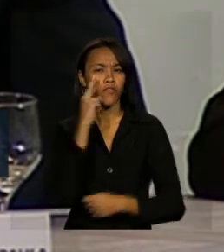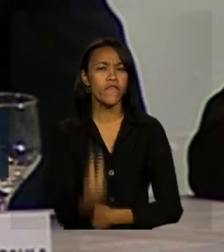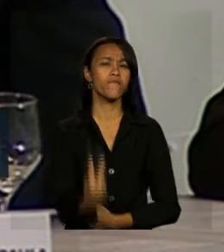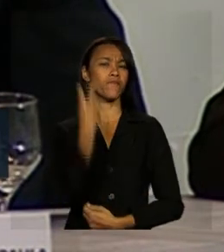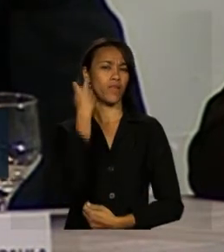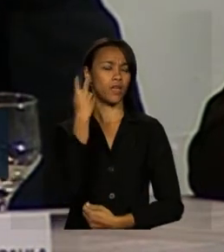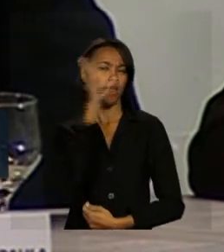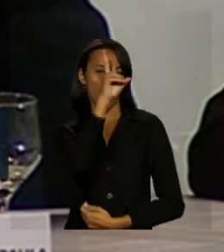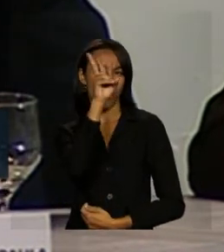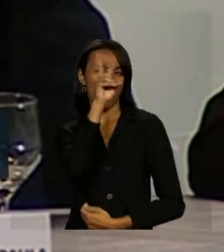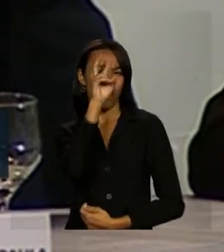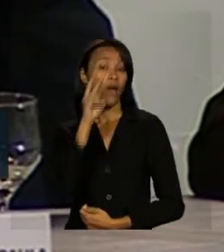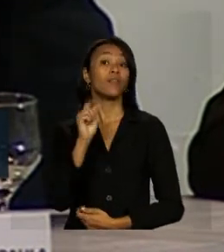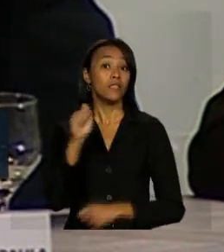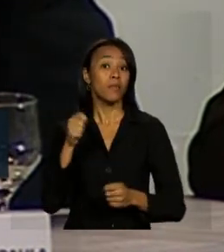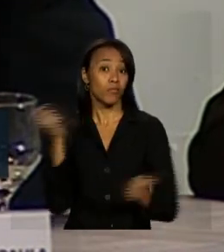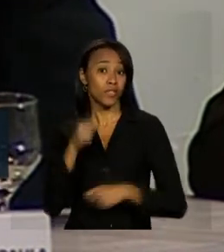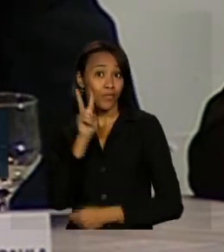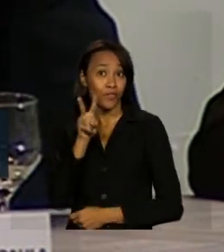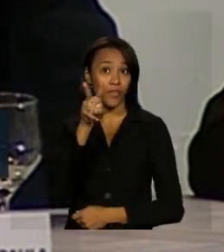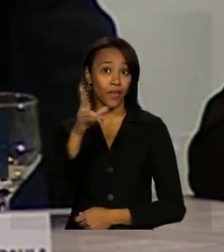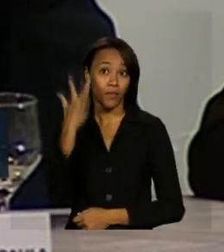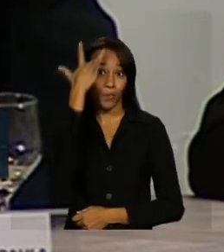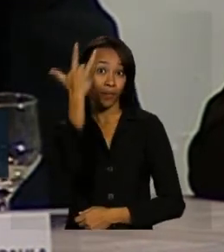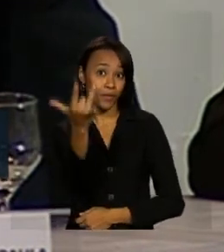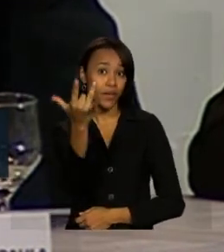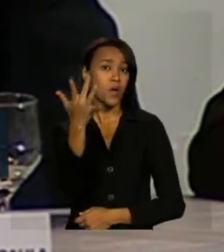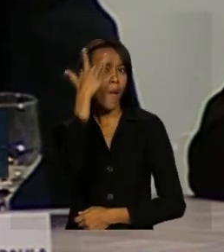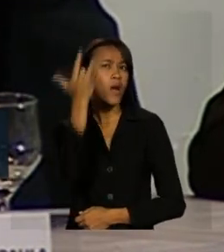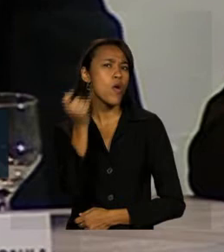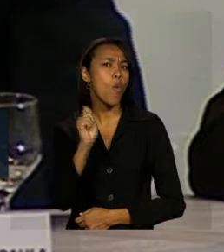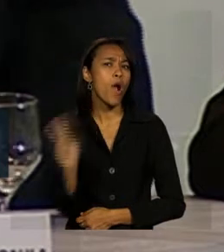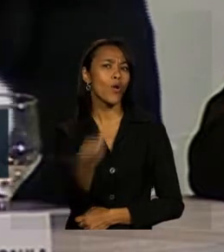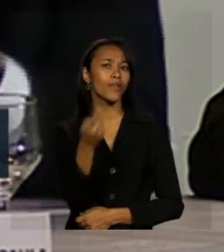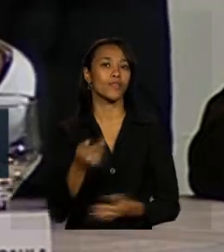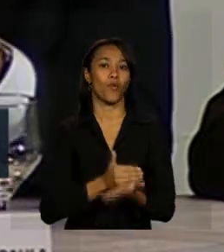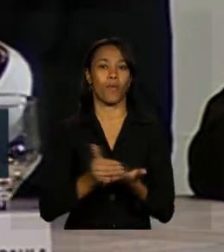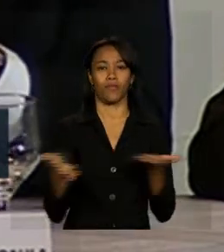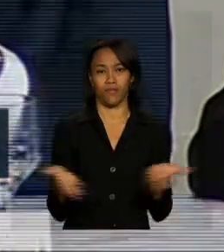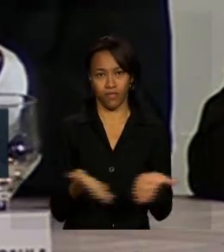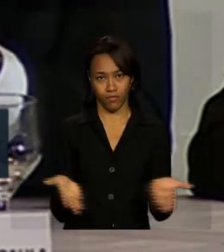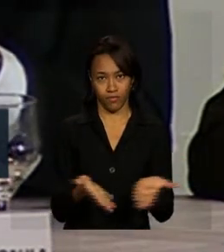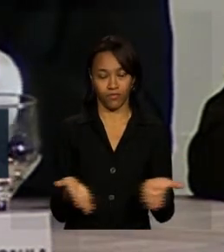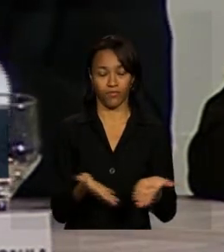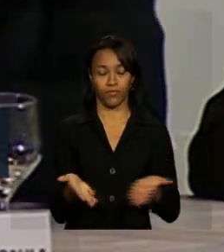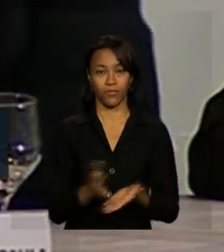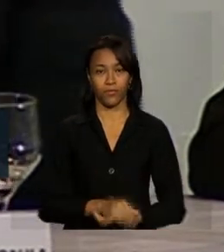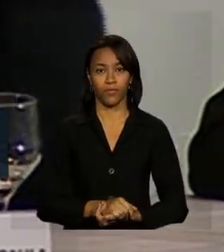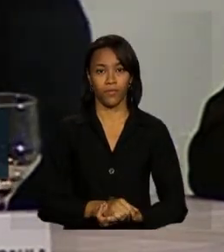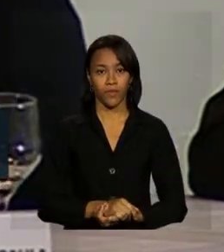para podermos escrever o amanhã, porque o amanhã também só se escreve com o hoje. Com